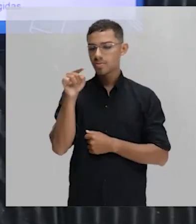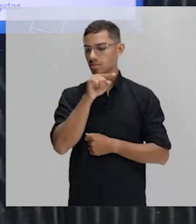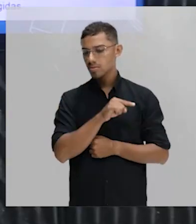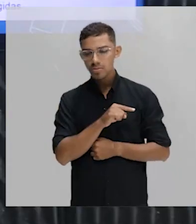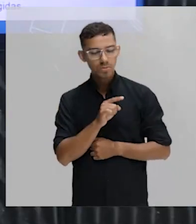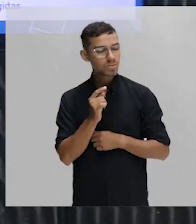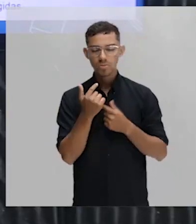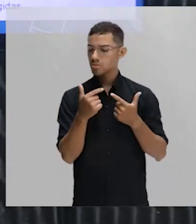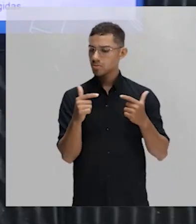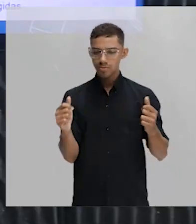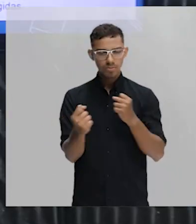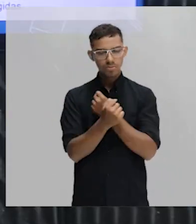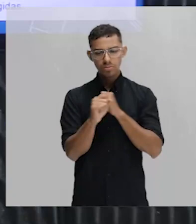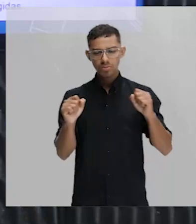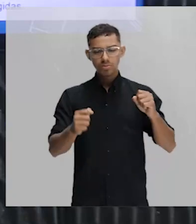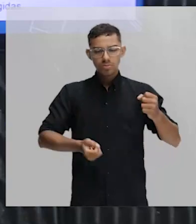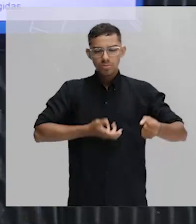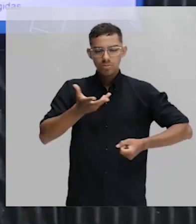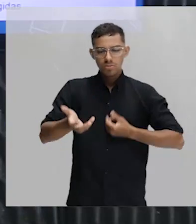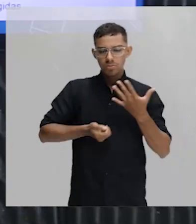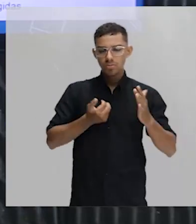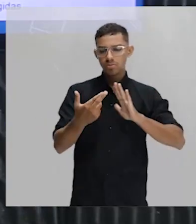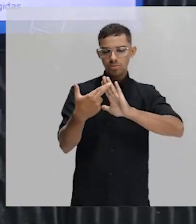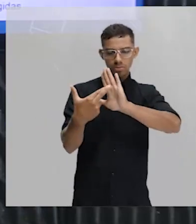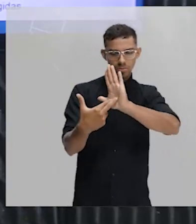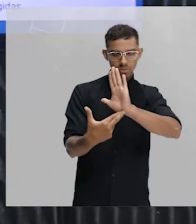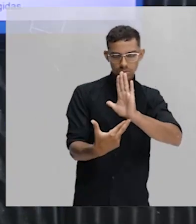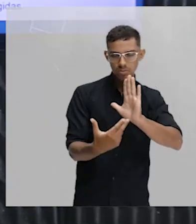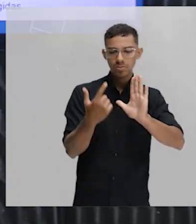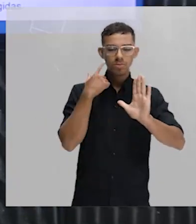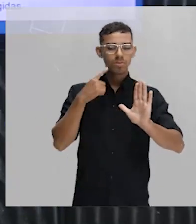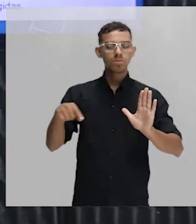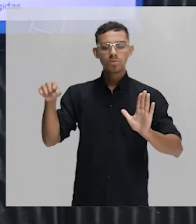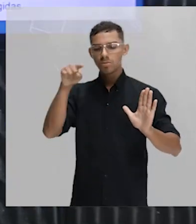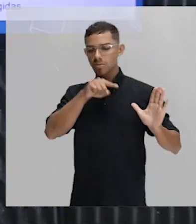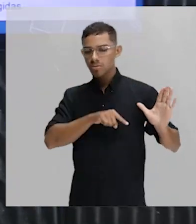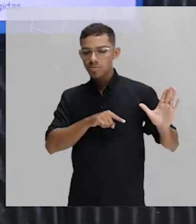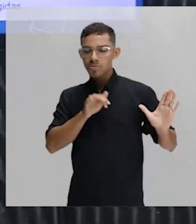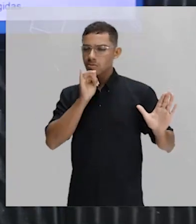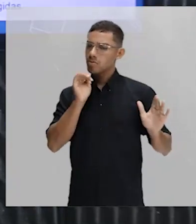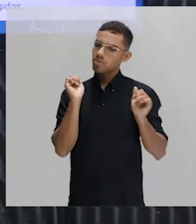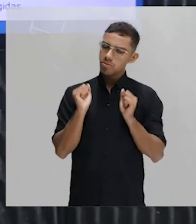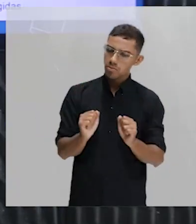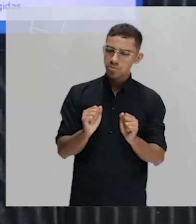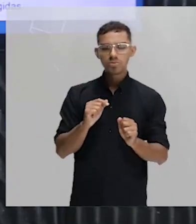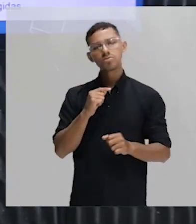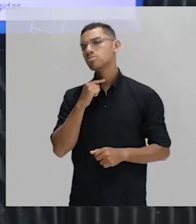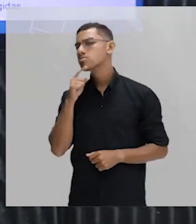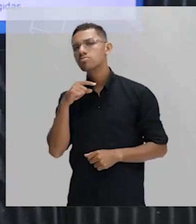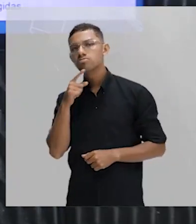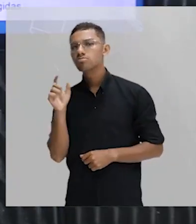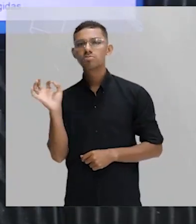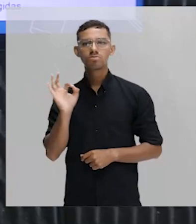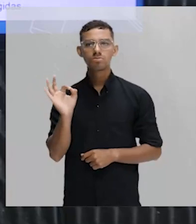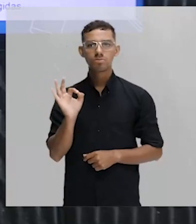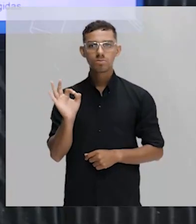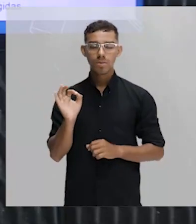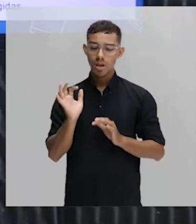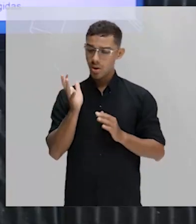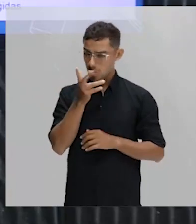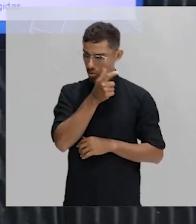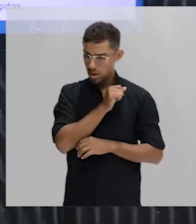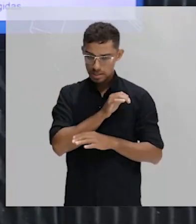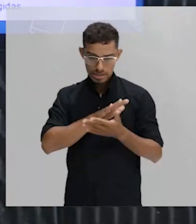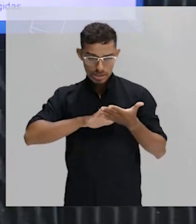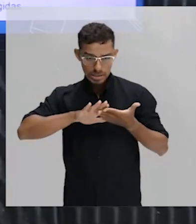a liberdade de se expressar, havia regras estabelecidas do que podia e o que não podia ser feito, e quase nada podia ser feito,